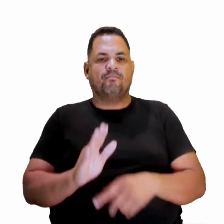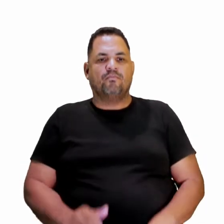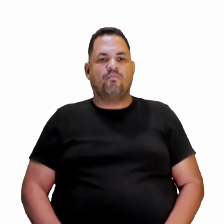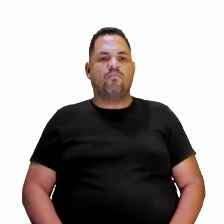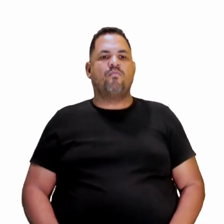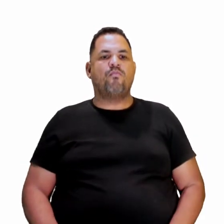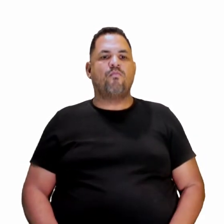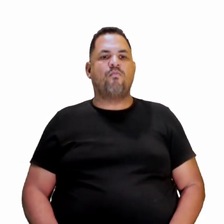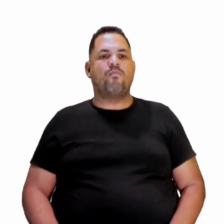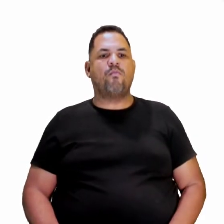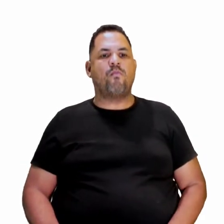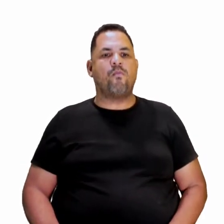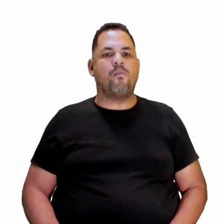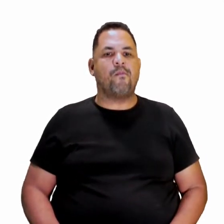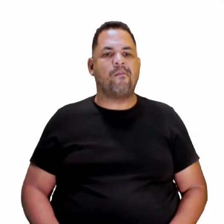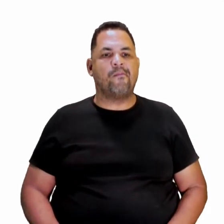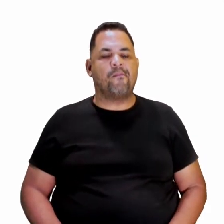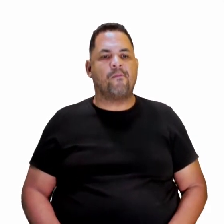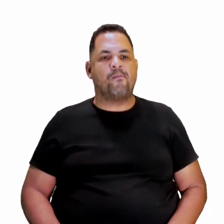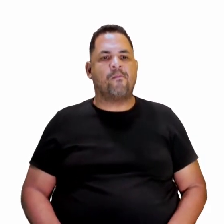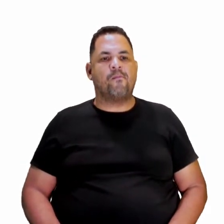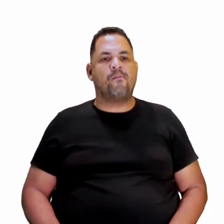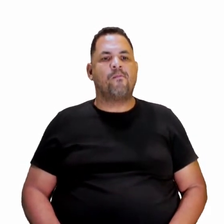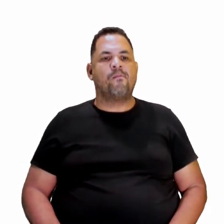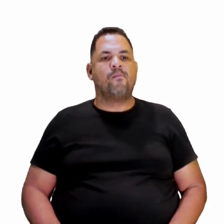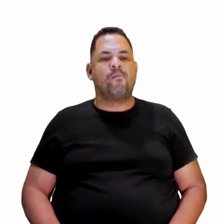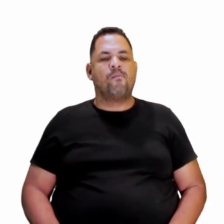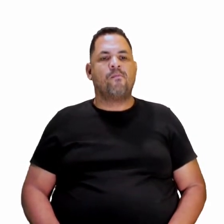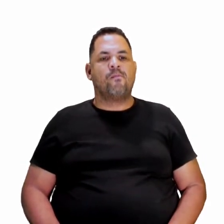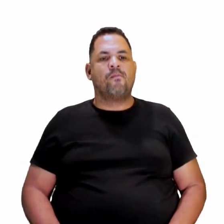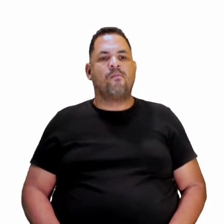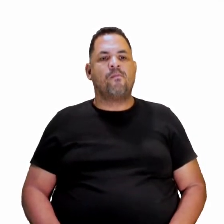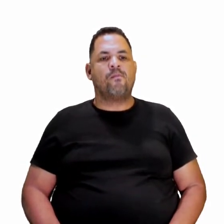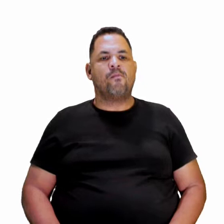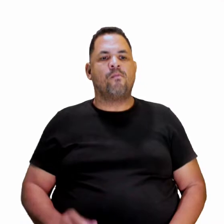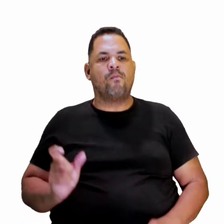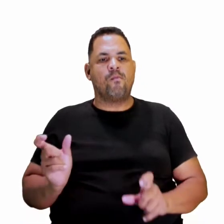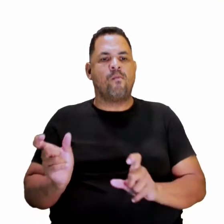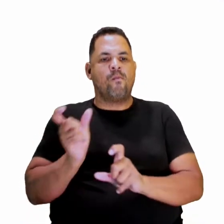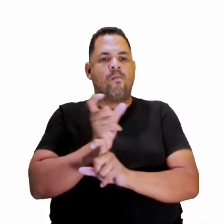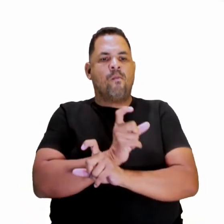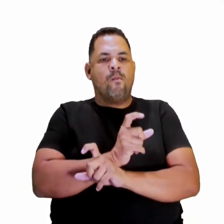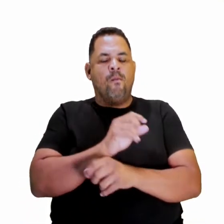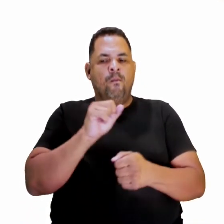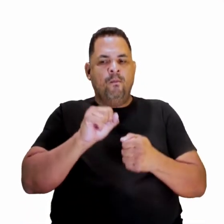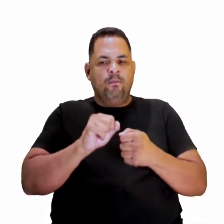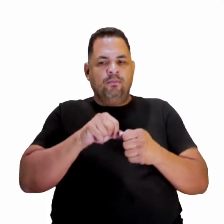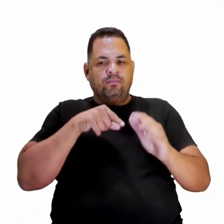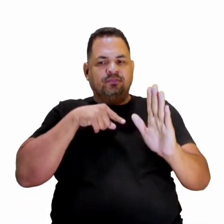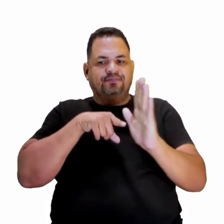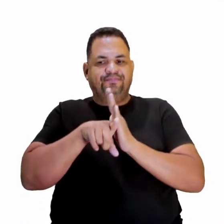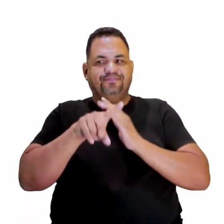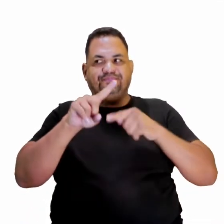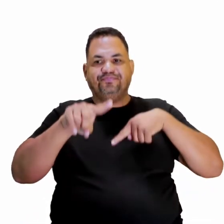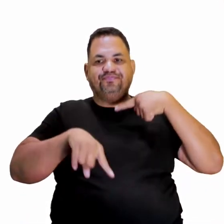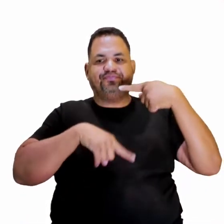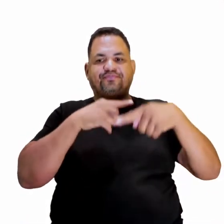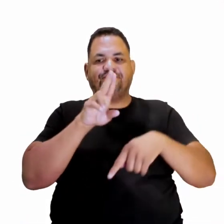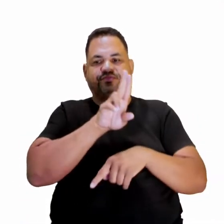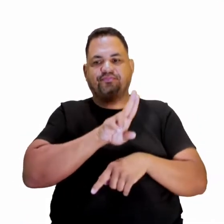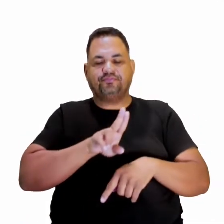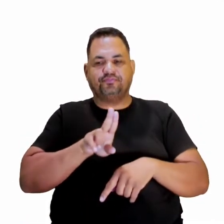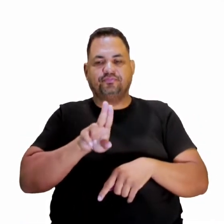auxiliar. Então, o auxiliar do passado é o did, portanto, ele vai para frente fazer a pergunta. Depois você usa o seu